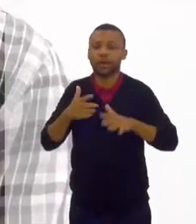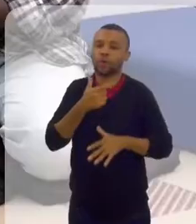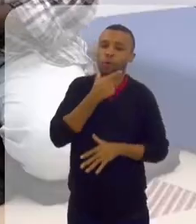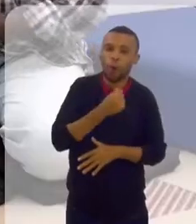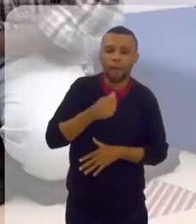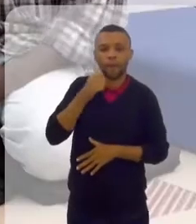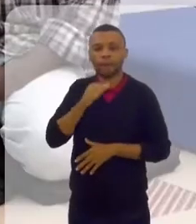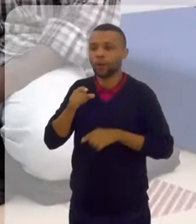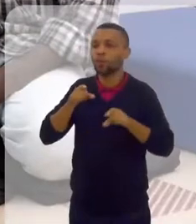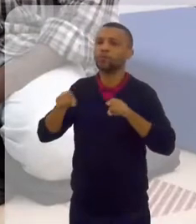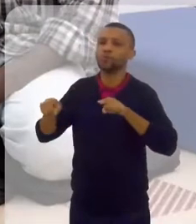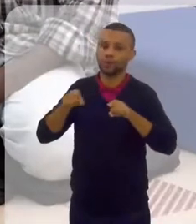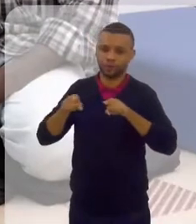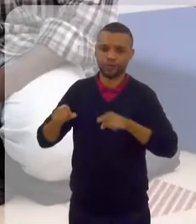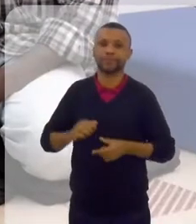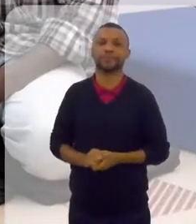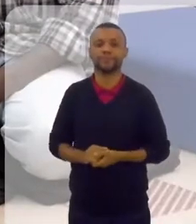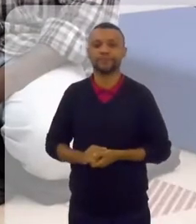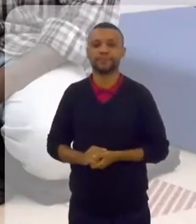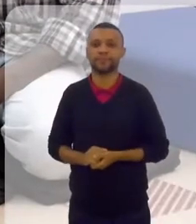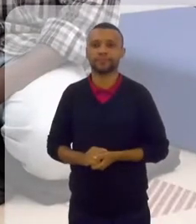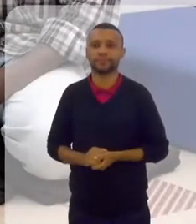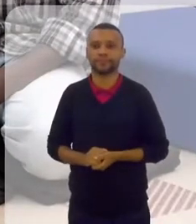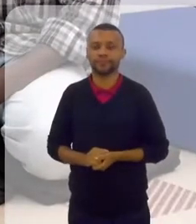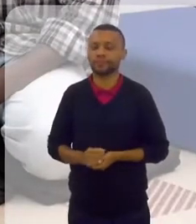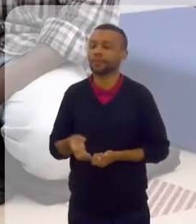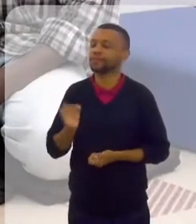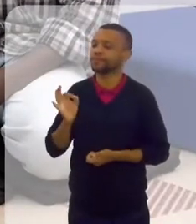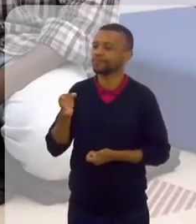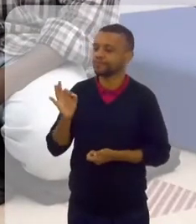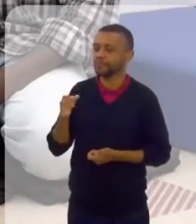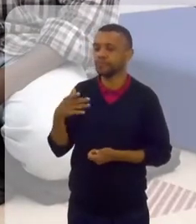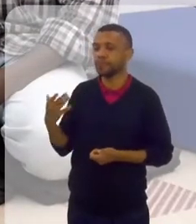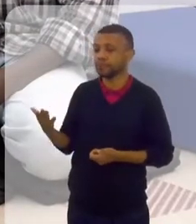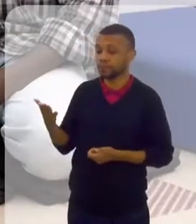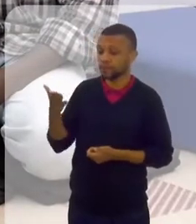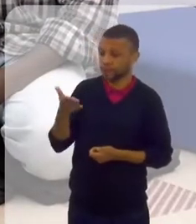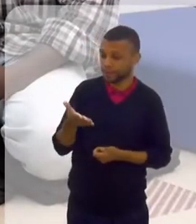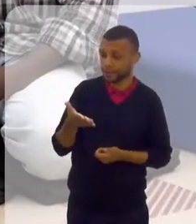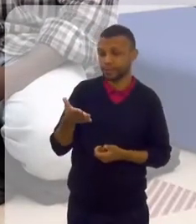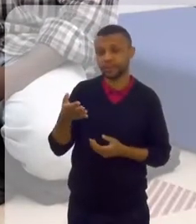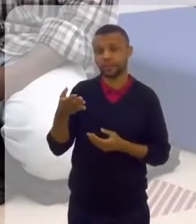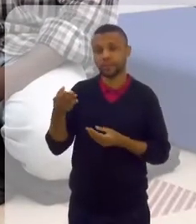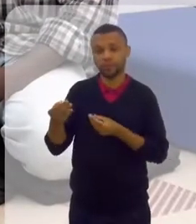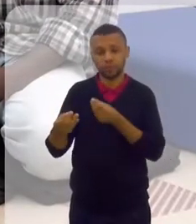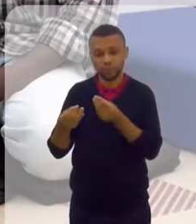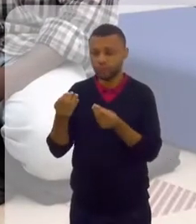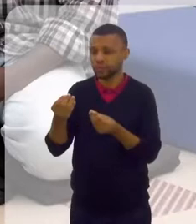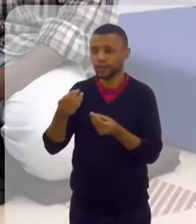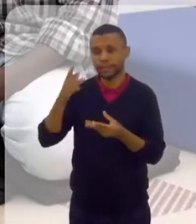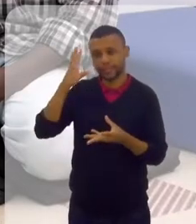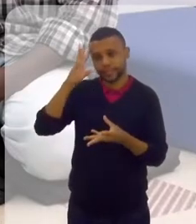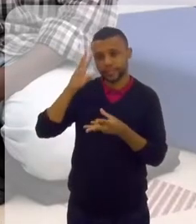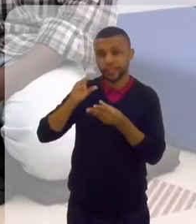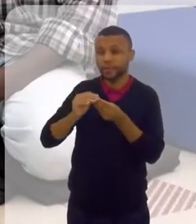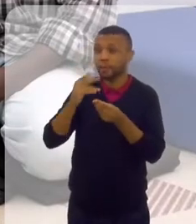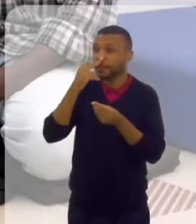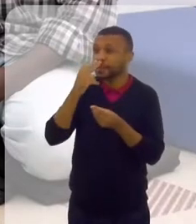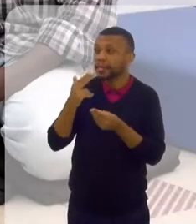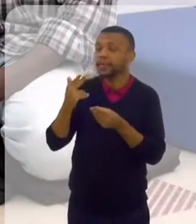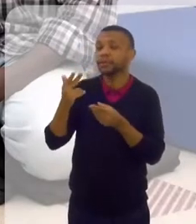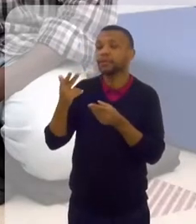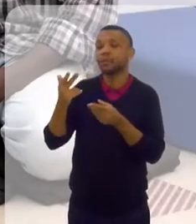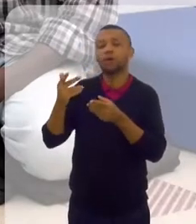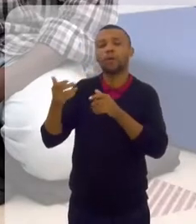ambos os sexos. Certo. Isso, ambos os sexos. Então, esse seria o que a gente entende seria